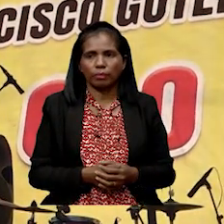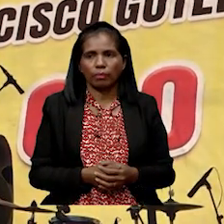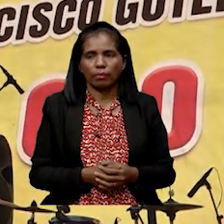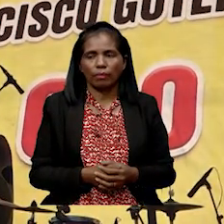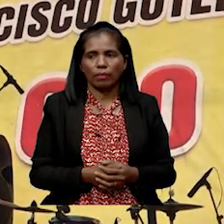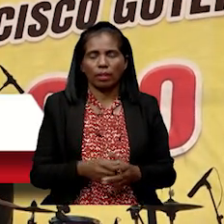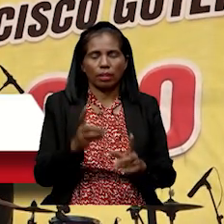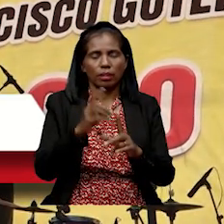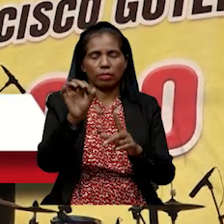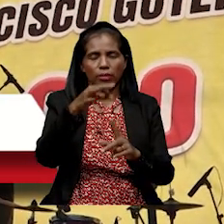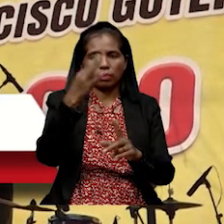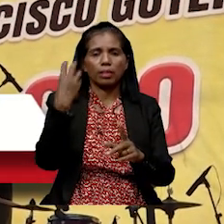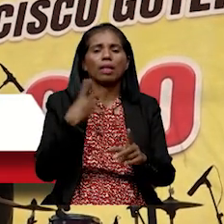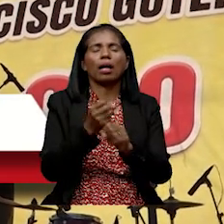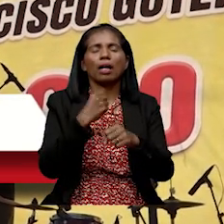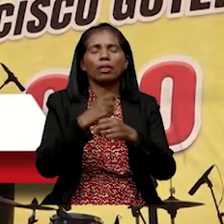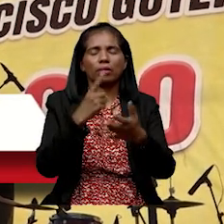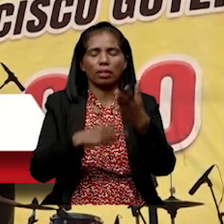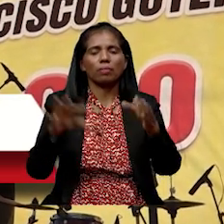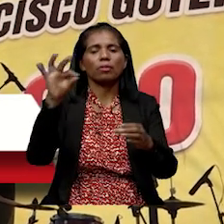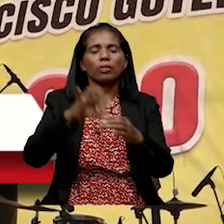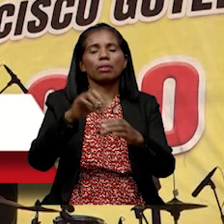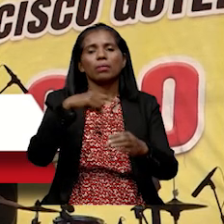ida. Vota para você.